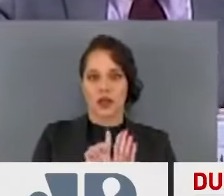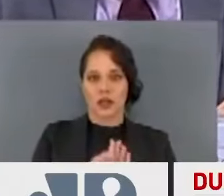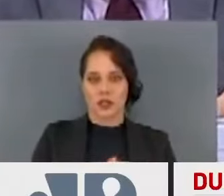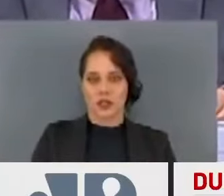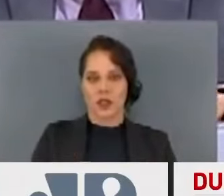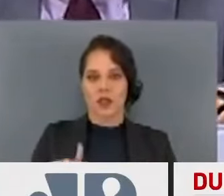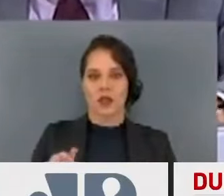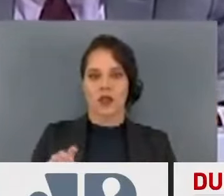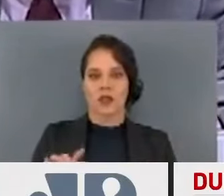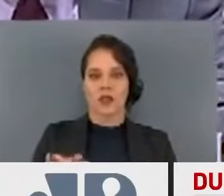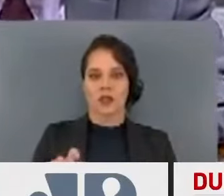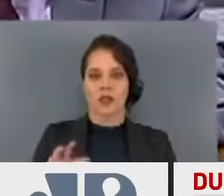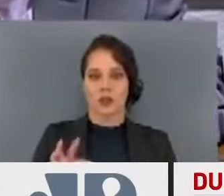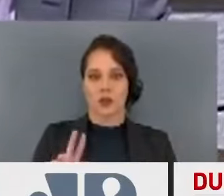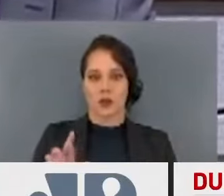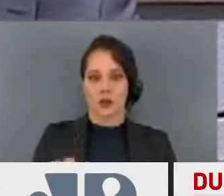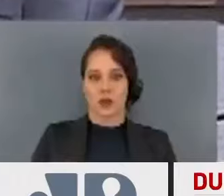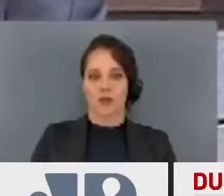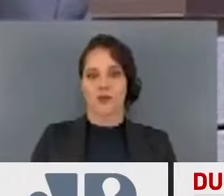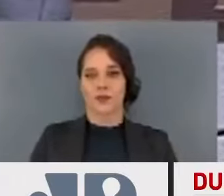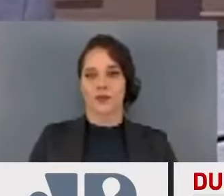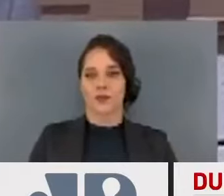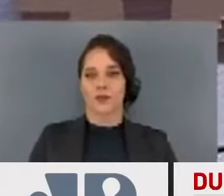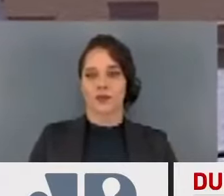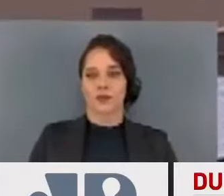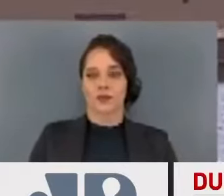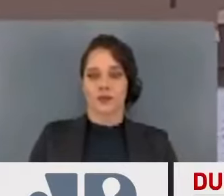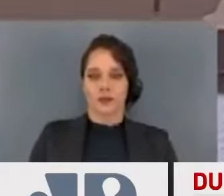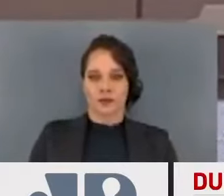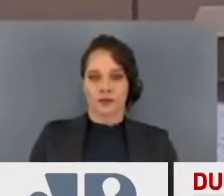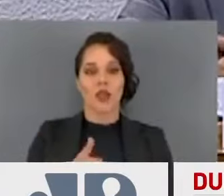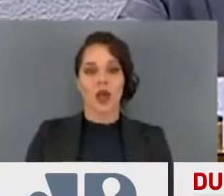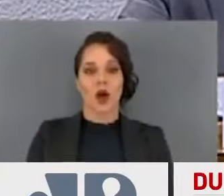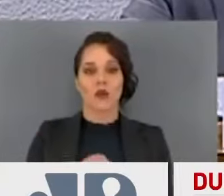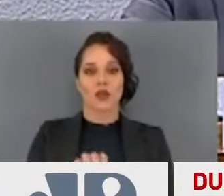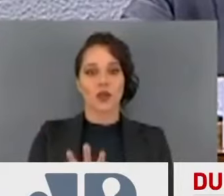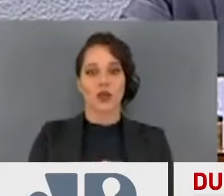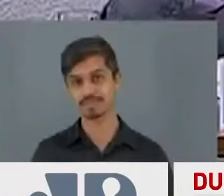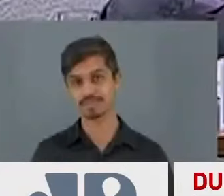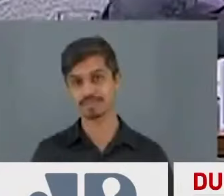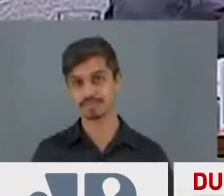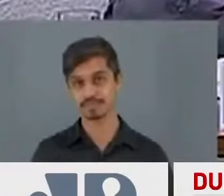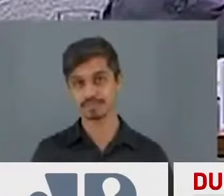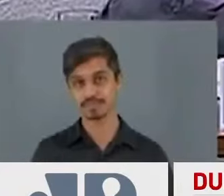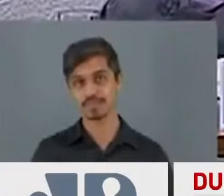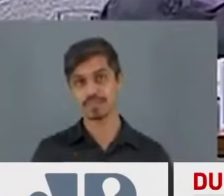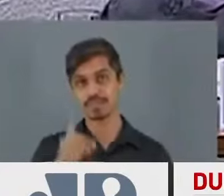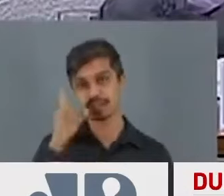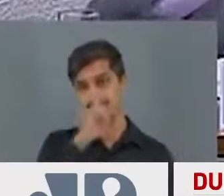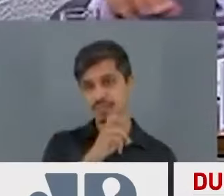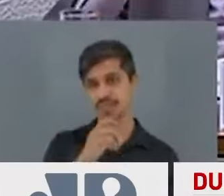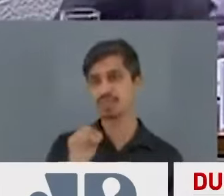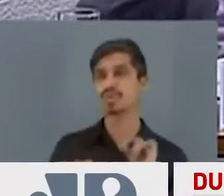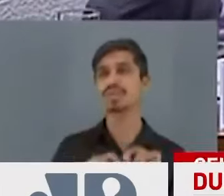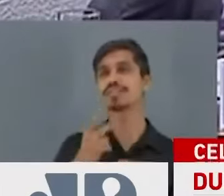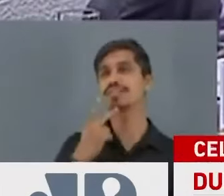reconhecer governo é diferente de reconhecer estados. E nós separamos esse trechinho para a gente ouvir agora. Difícil especular sobre o